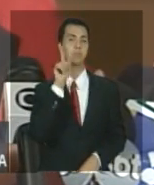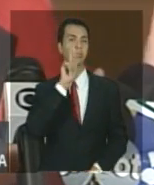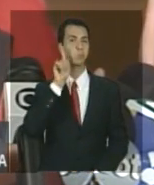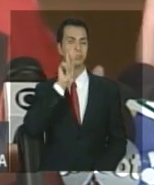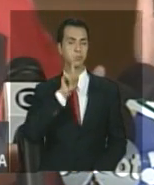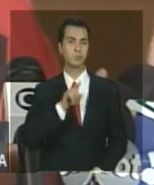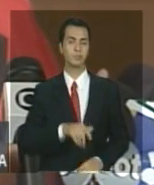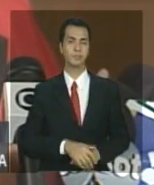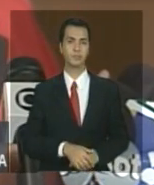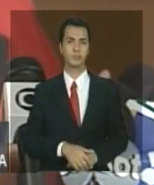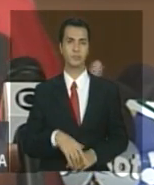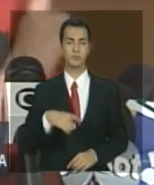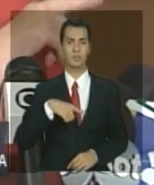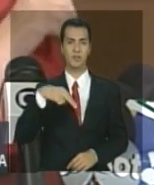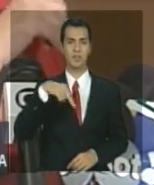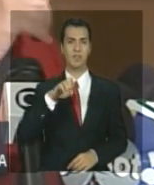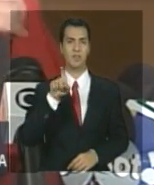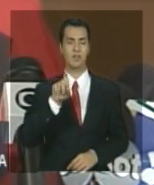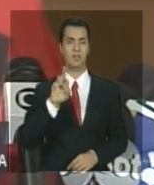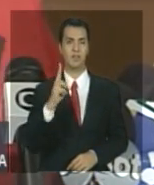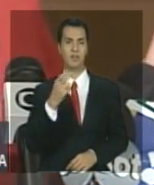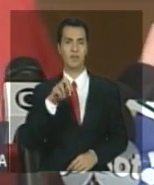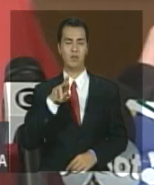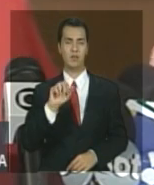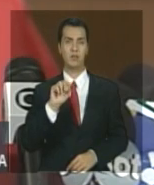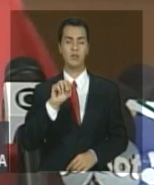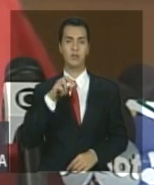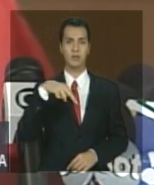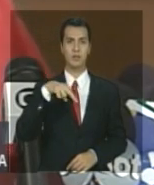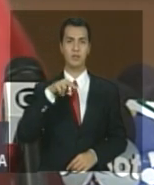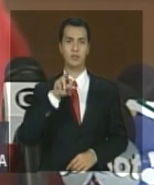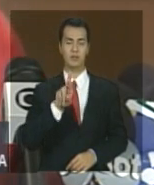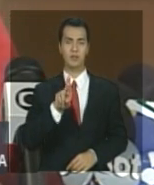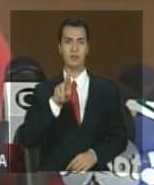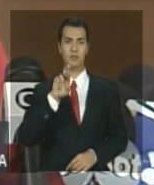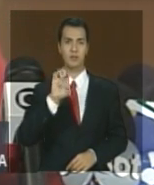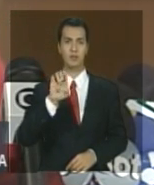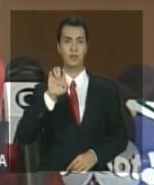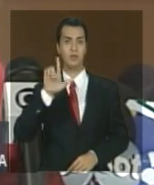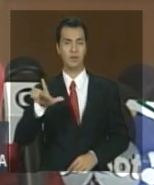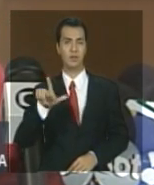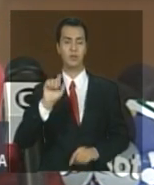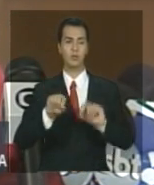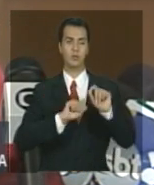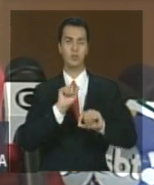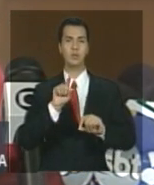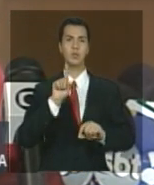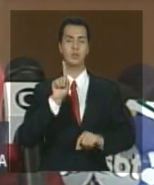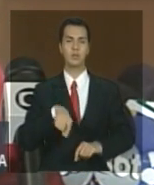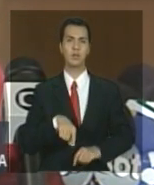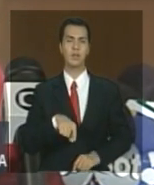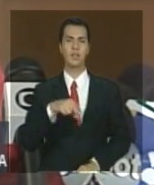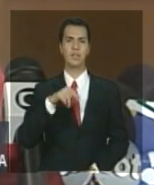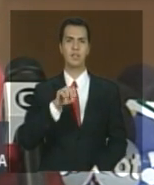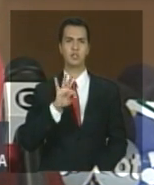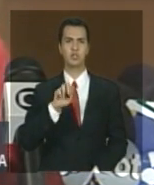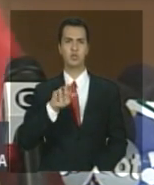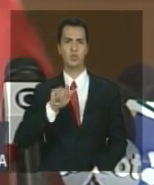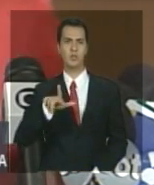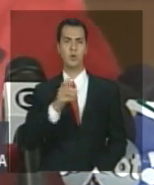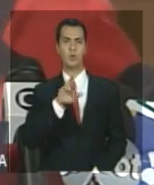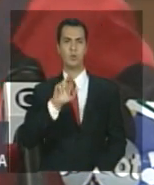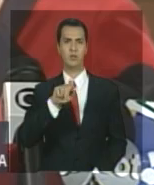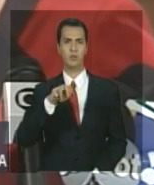Unidos, o NREL, NREL, que é National Renewables